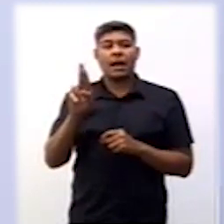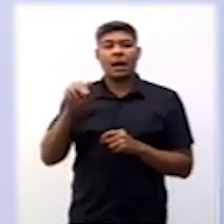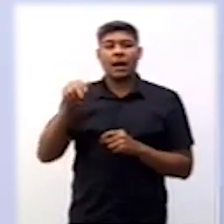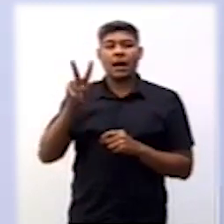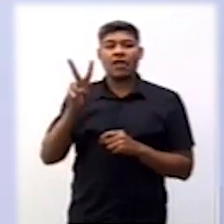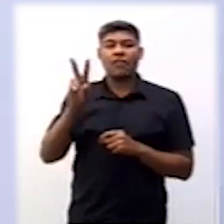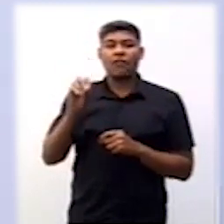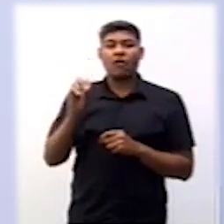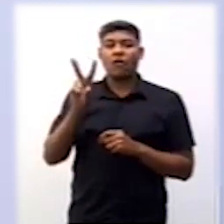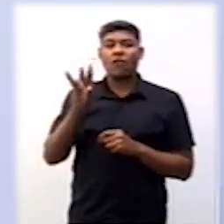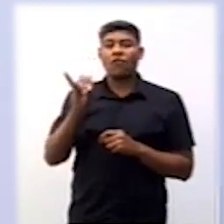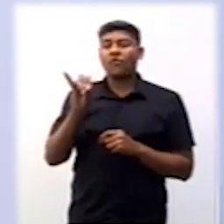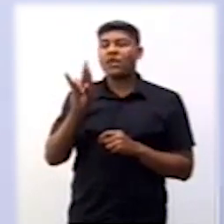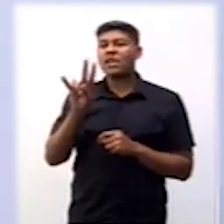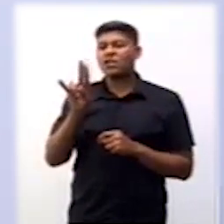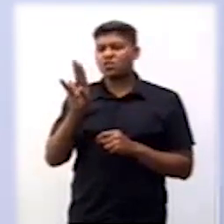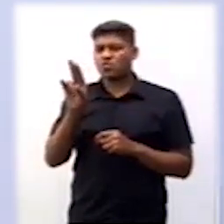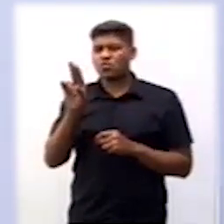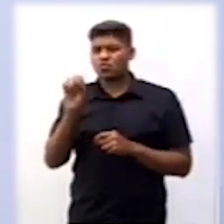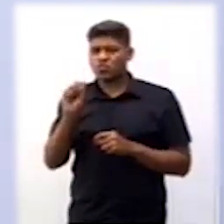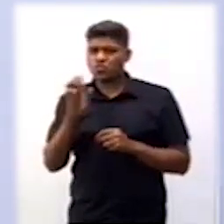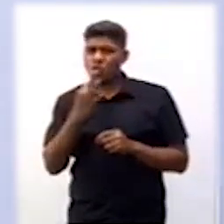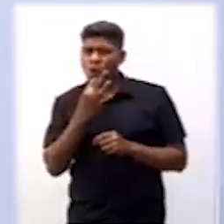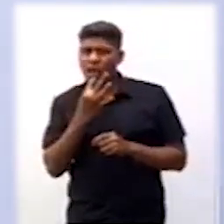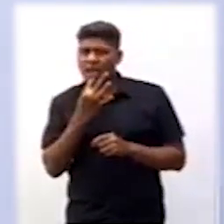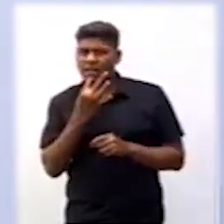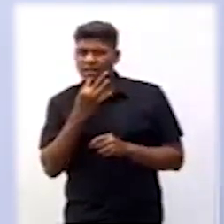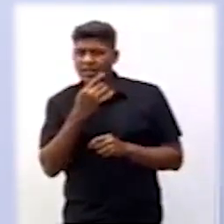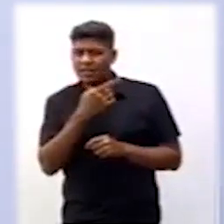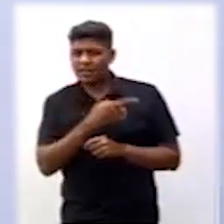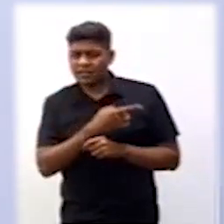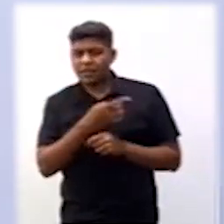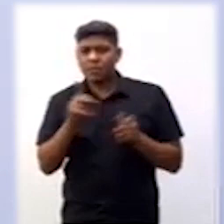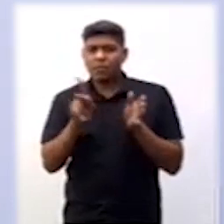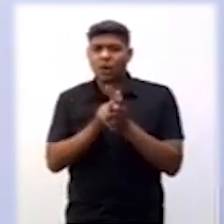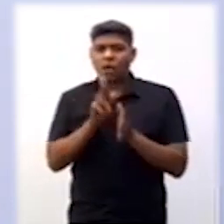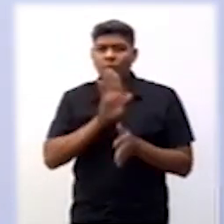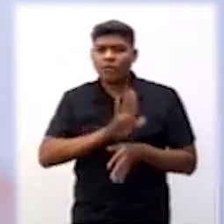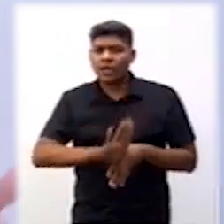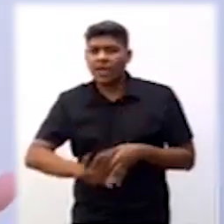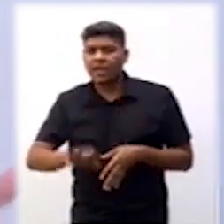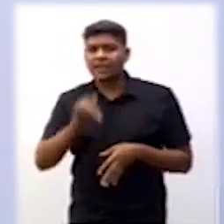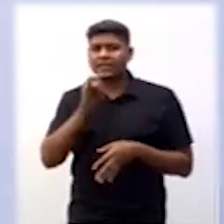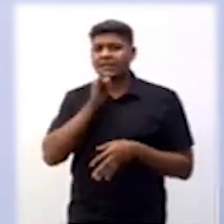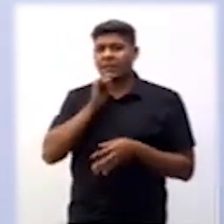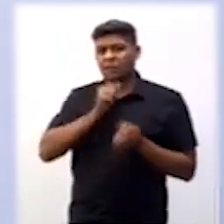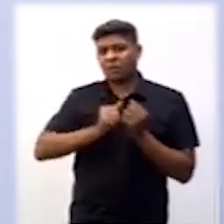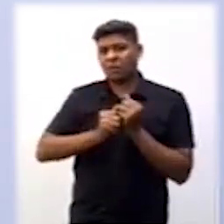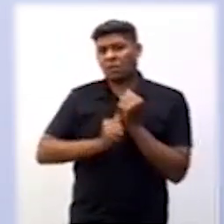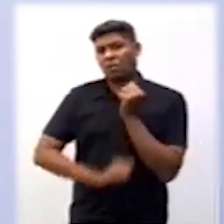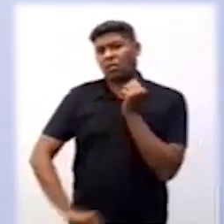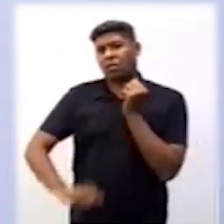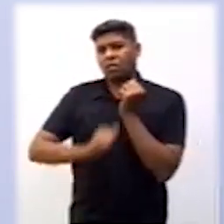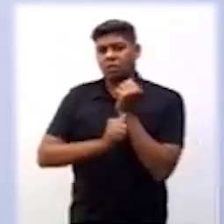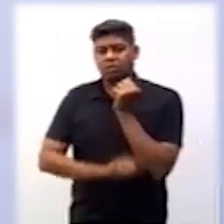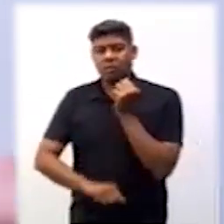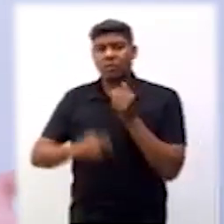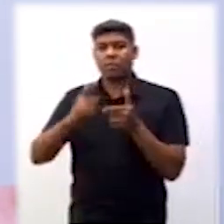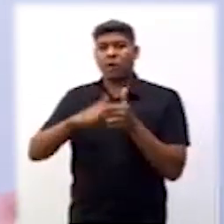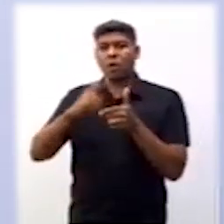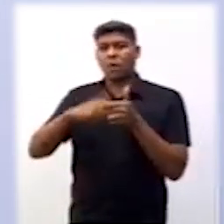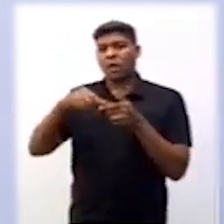parvovírus. Não sei se vocês já ouviram falar, mas é um vírus muito comum em criança que pode dar diarreia e problemas respiratórios,